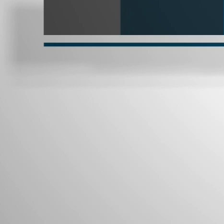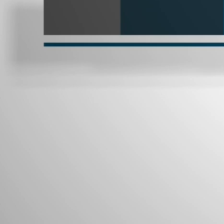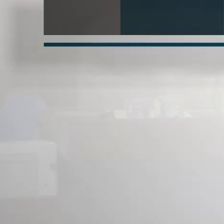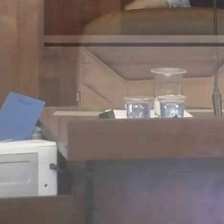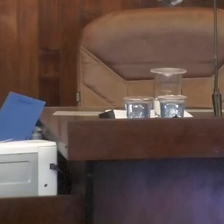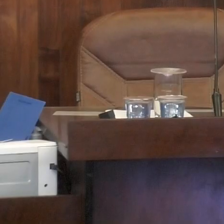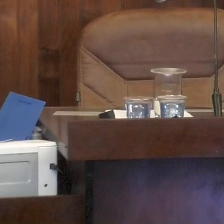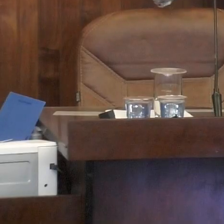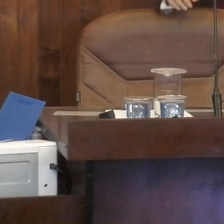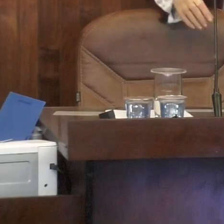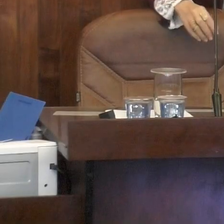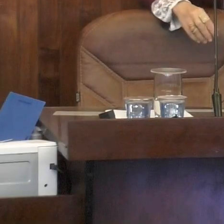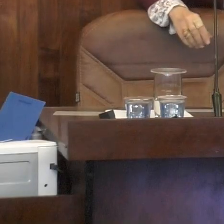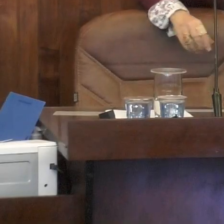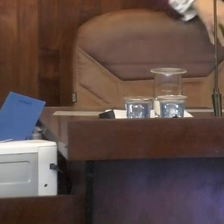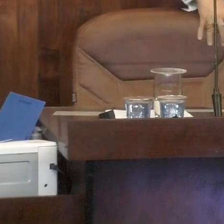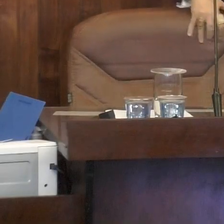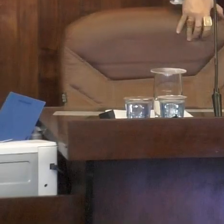Música